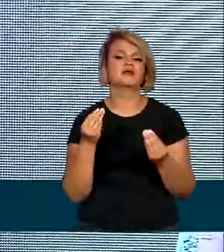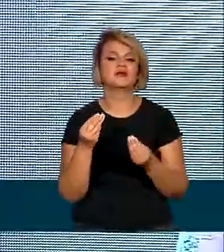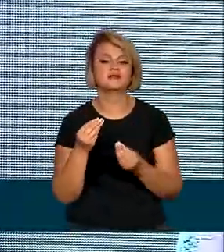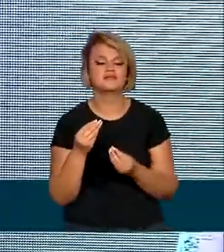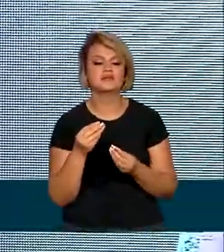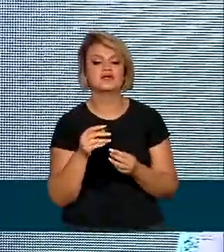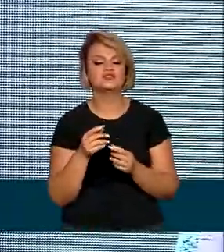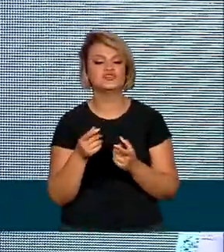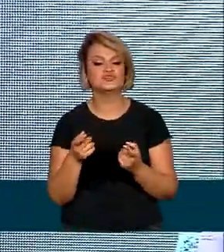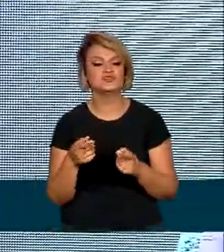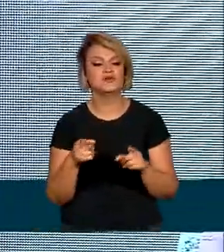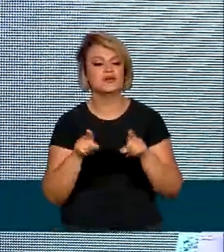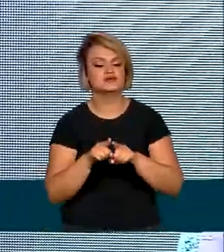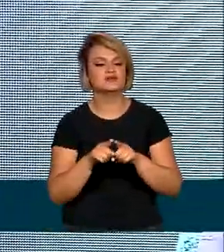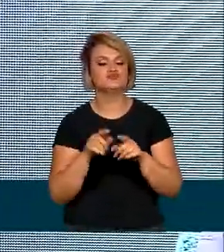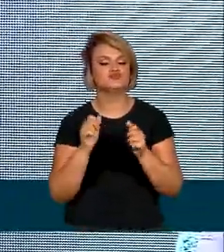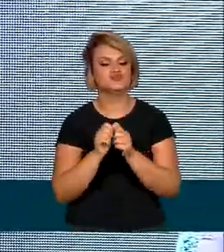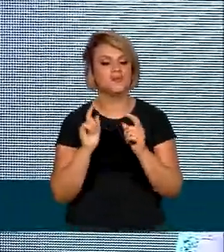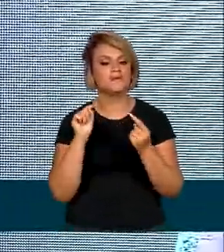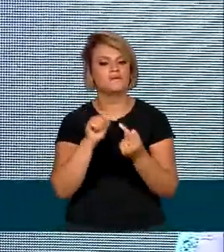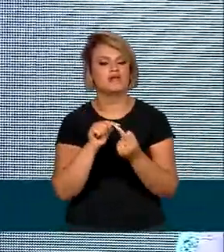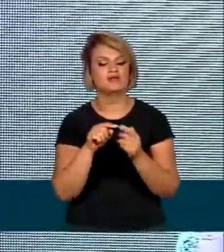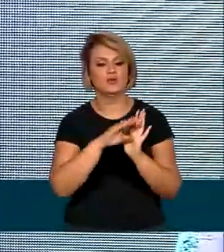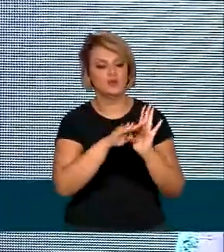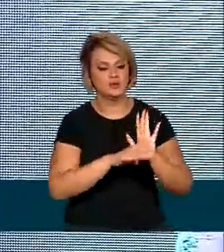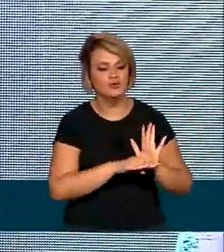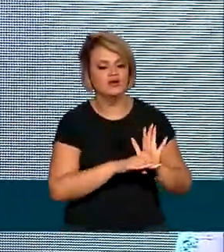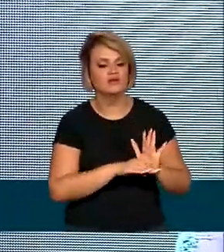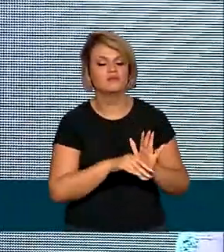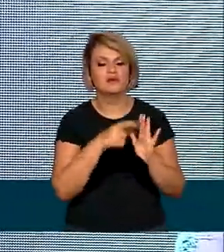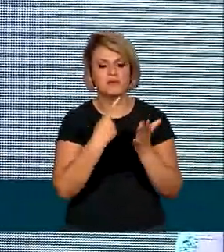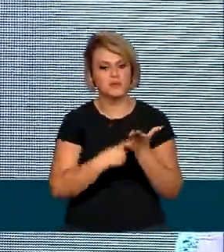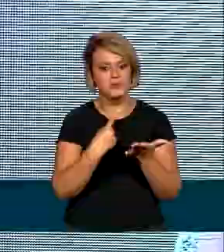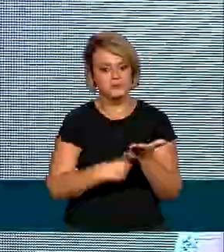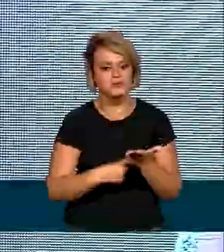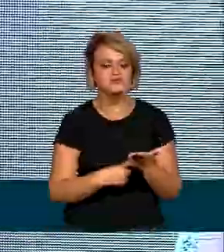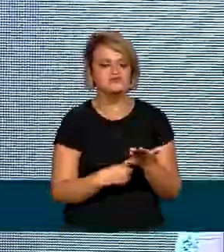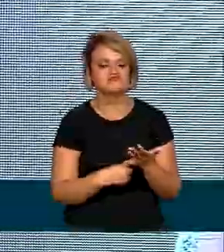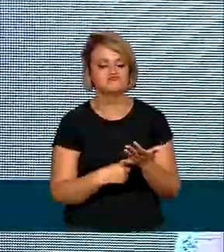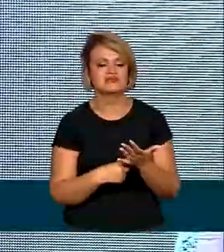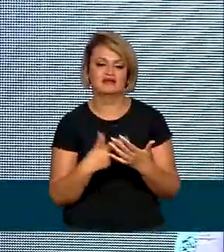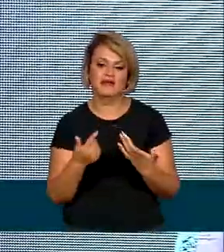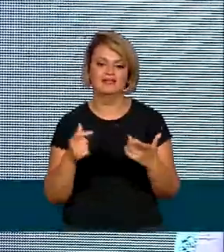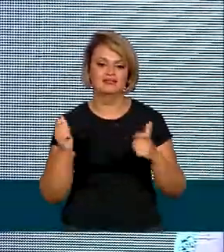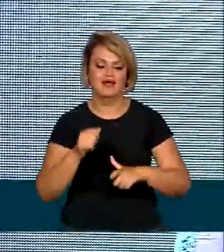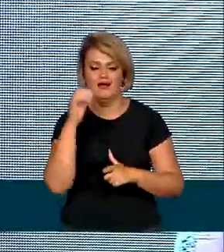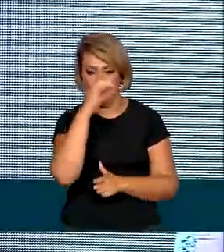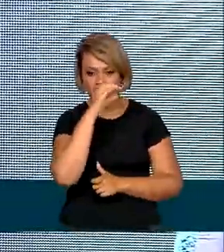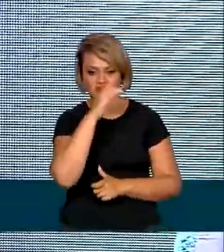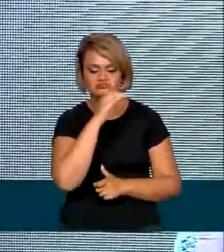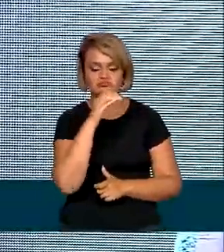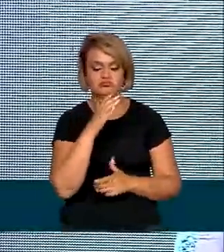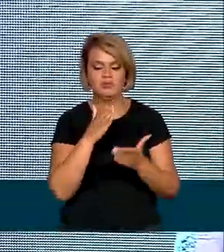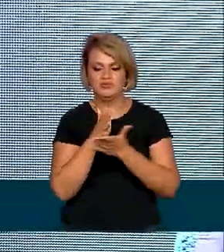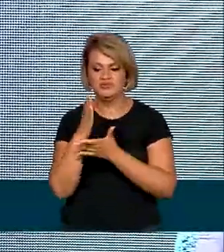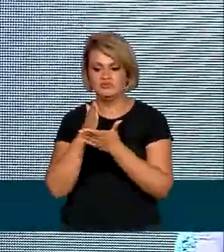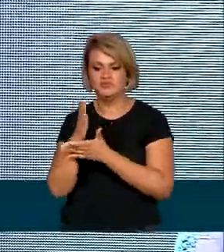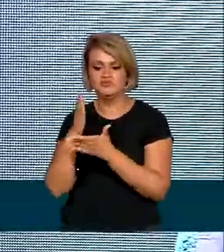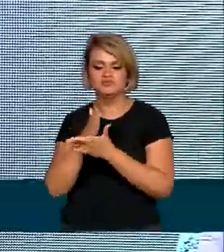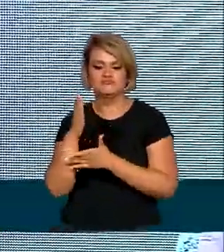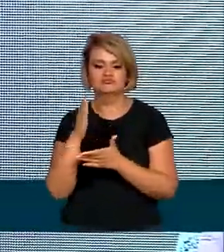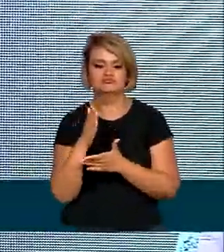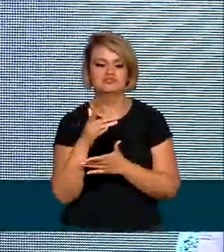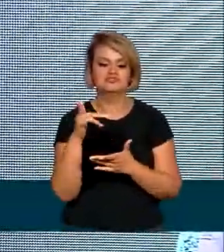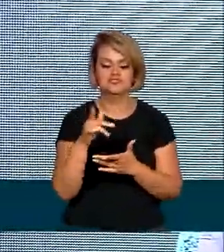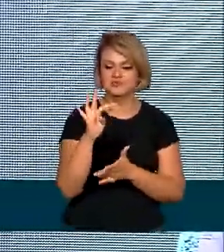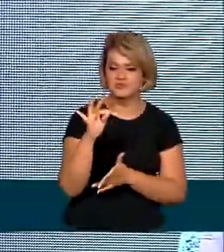gente realize as metas os cronogramas os compromissos E possamos rapidamente ter homologação disso